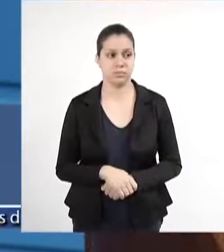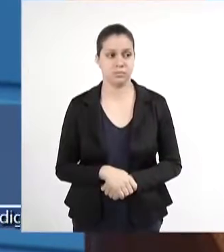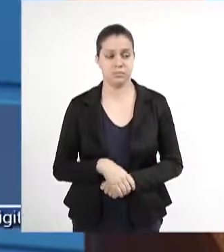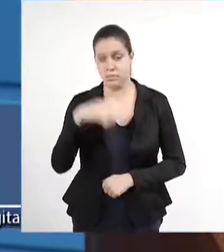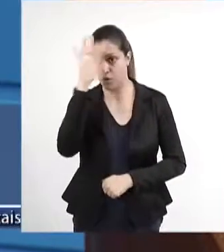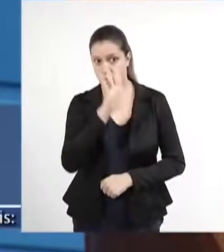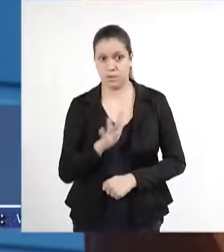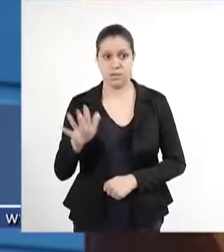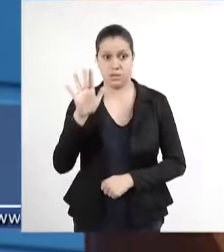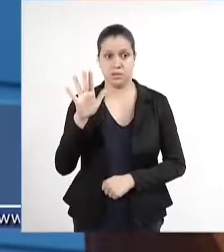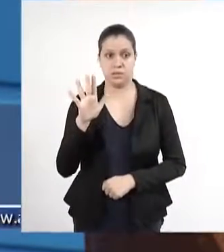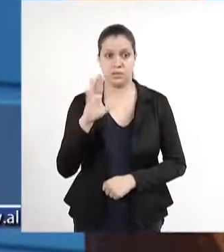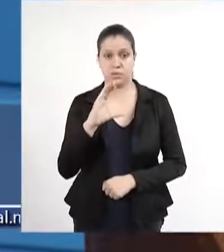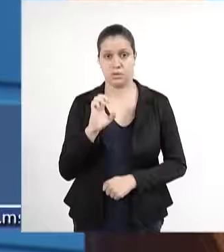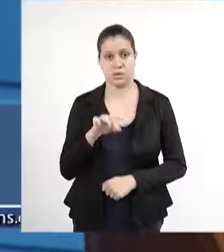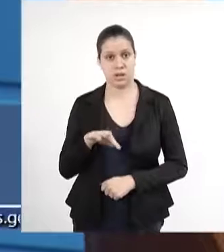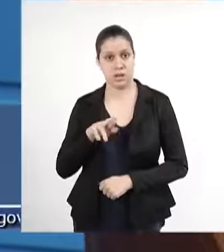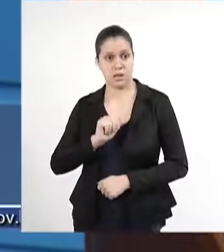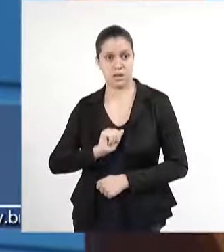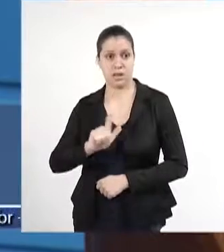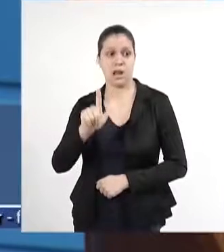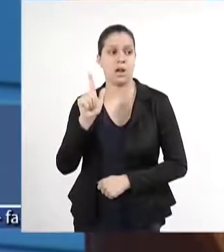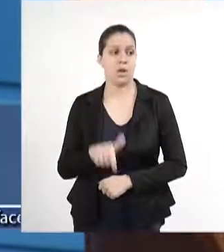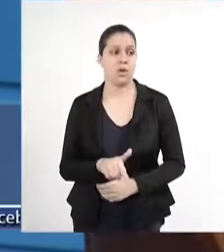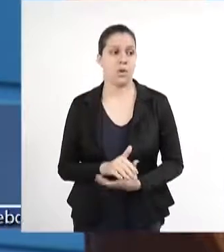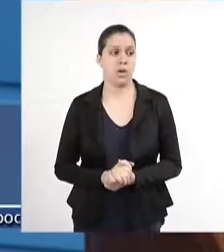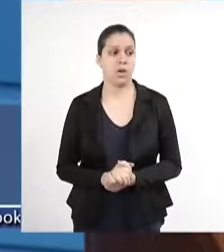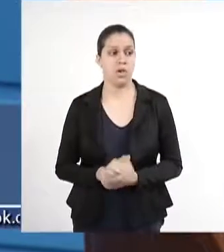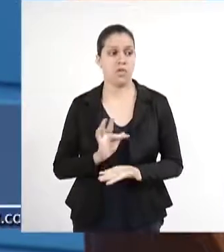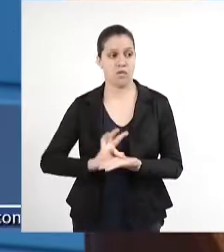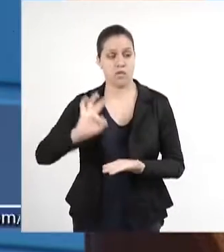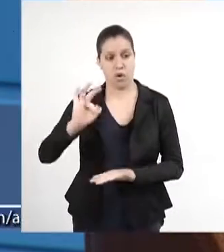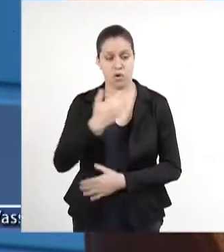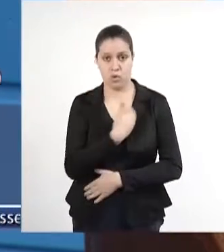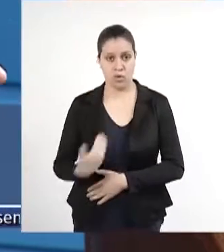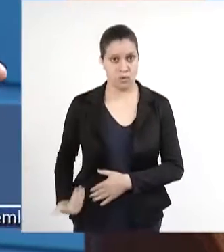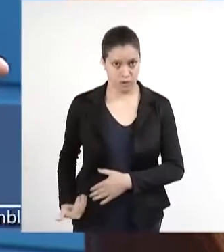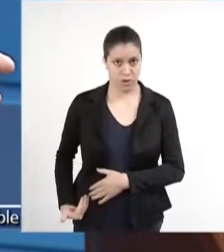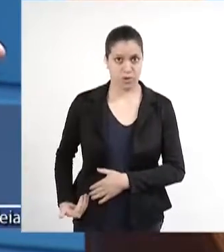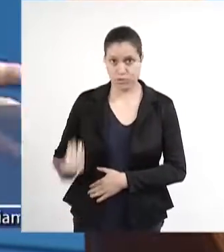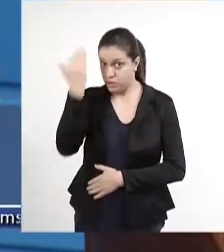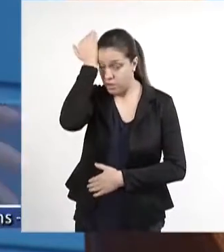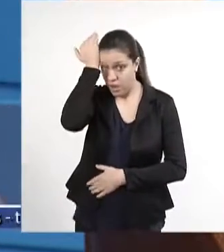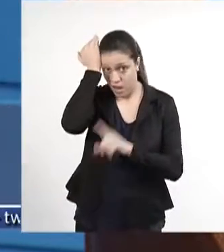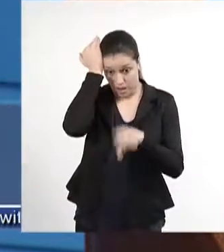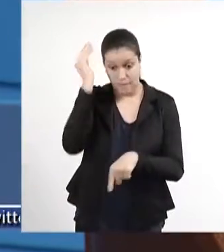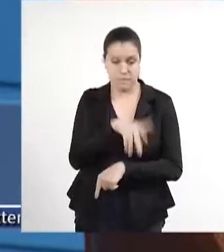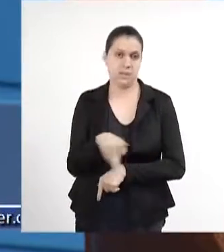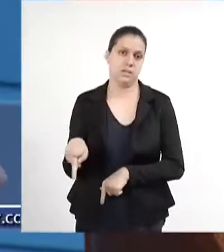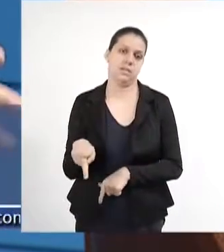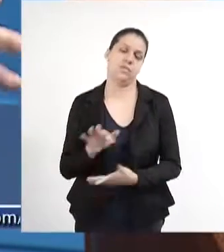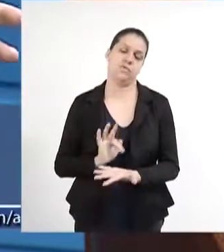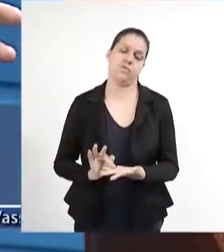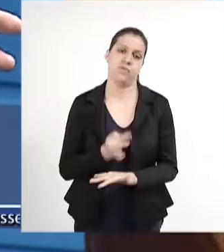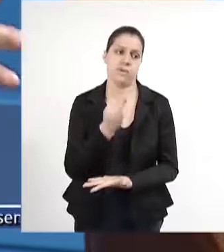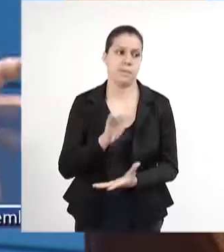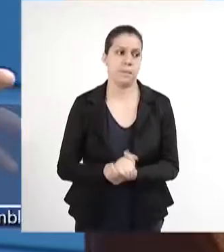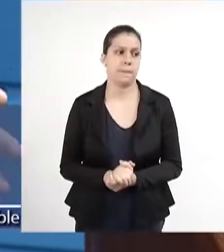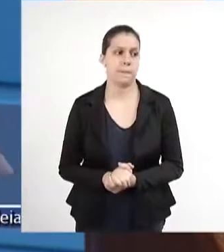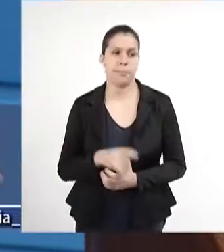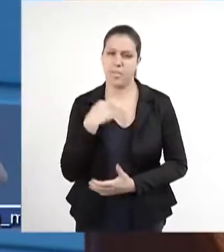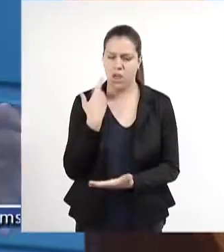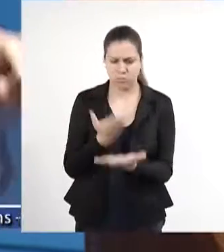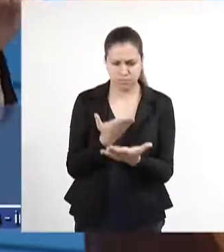Brasil Central, que é um fórum que o governador Reinaldo Zambuja é presidente, para que a gente pudesse fazer um estudo detalhado. Levamos a Brasília um